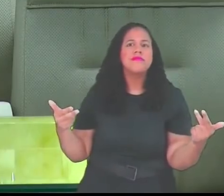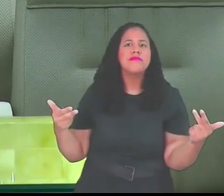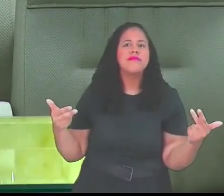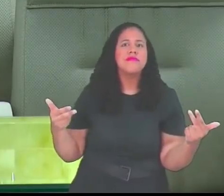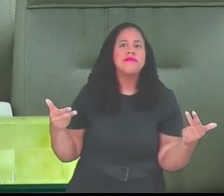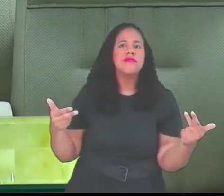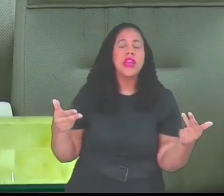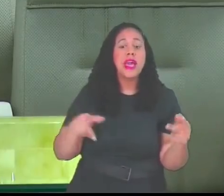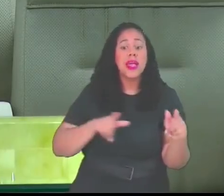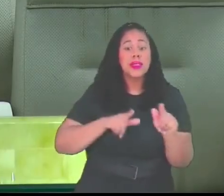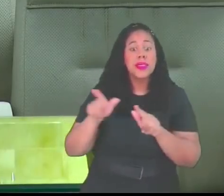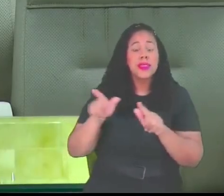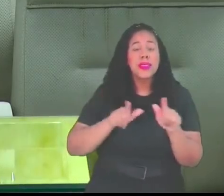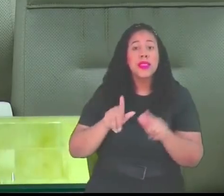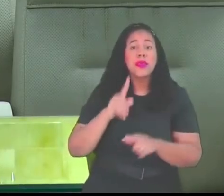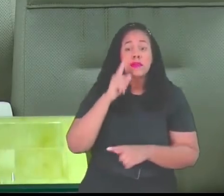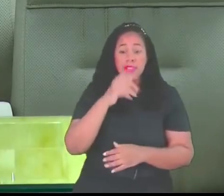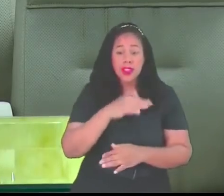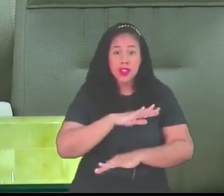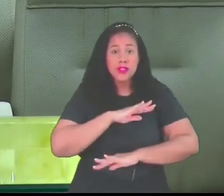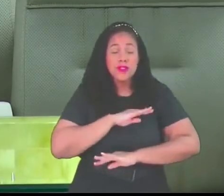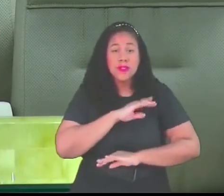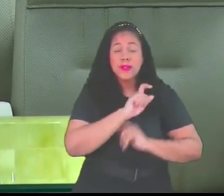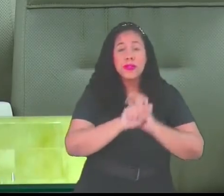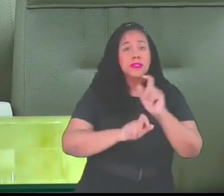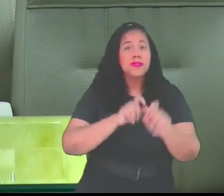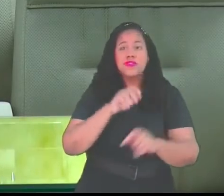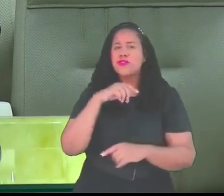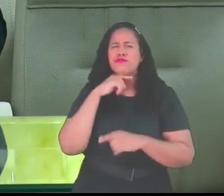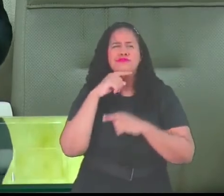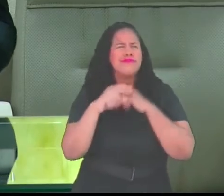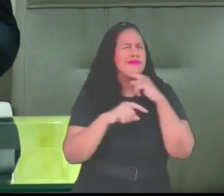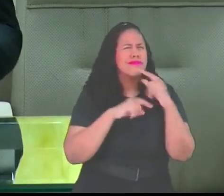a trabalhar de uma forma que as pessoas não entendem.